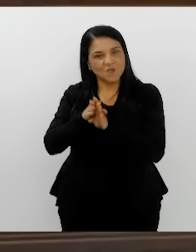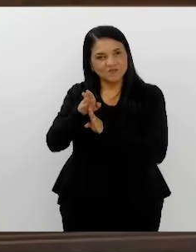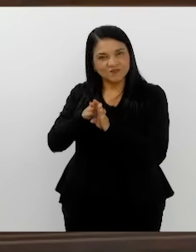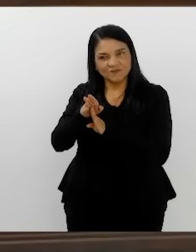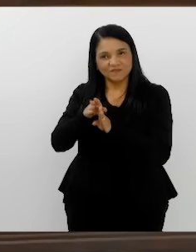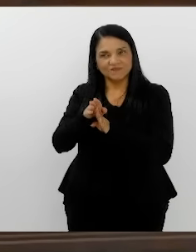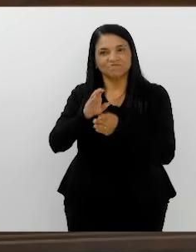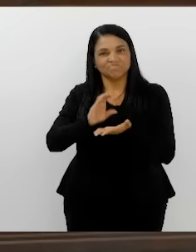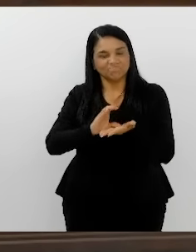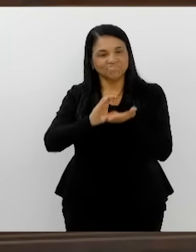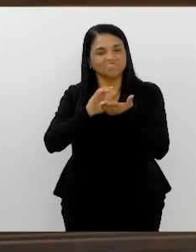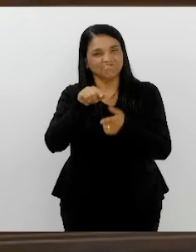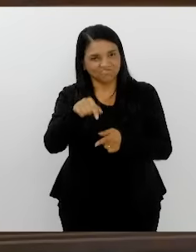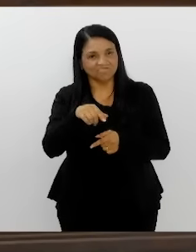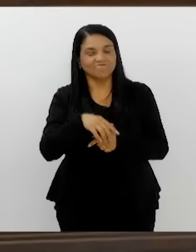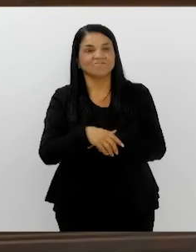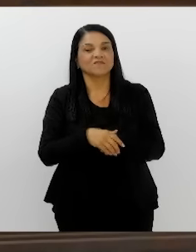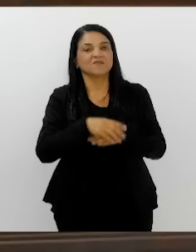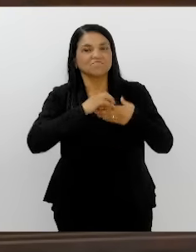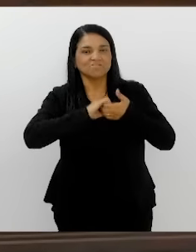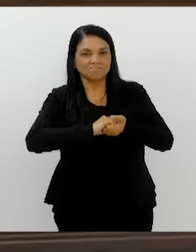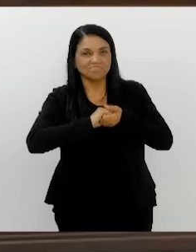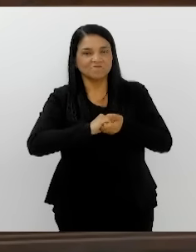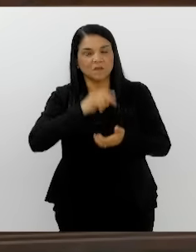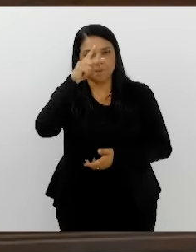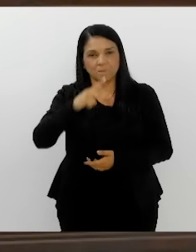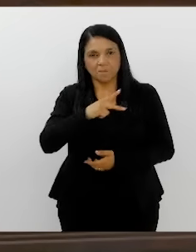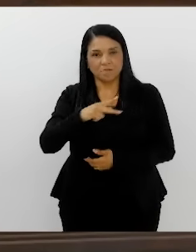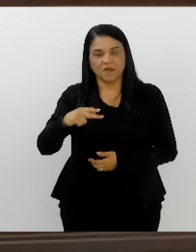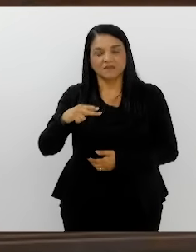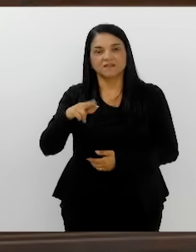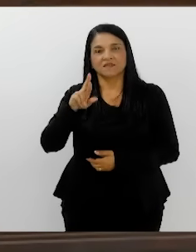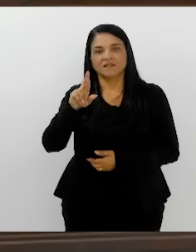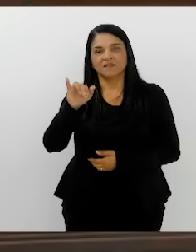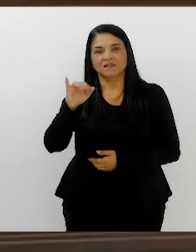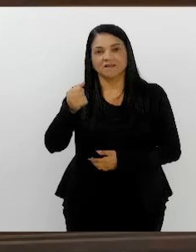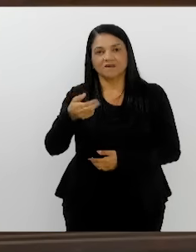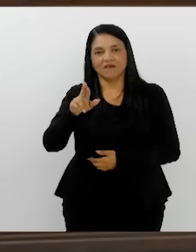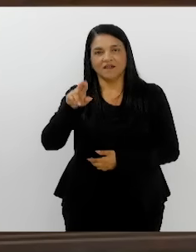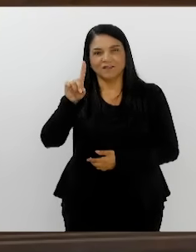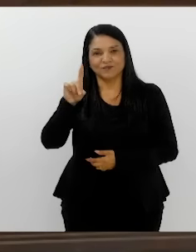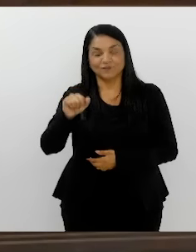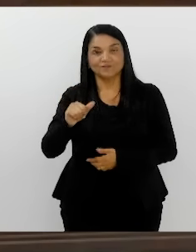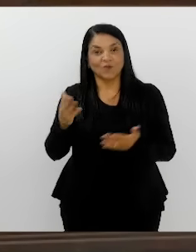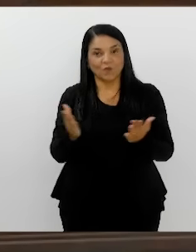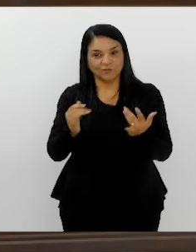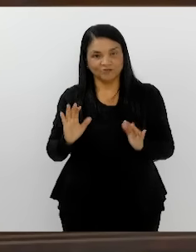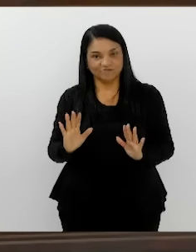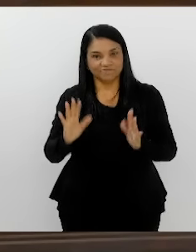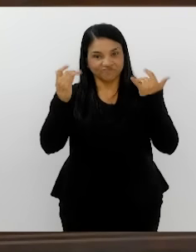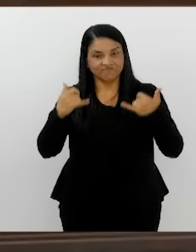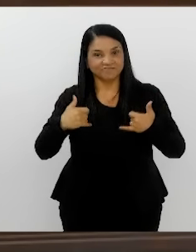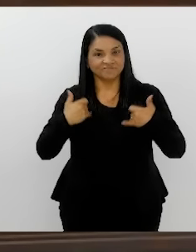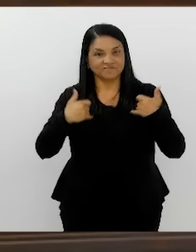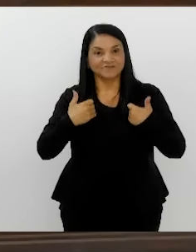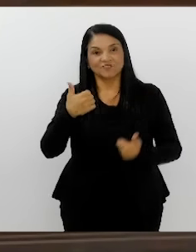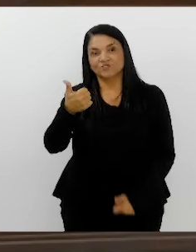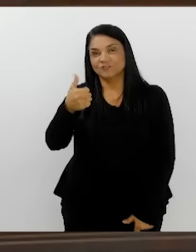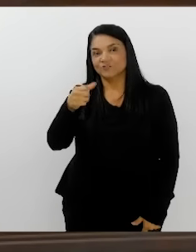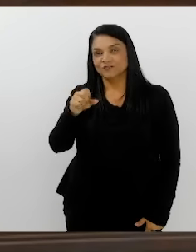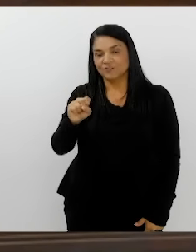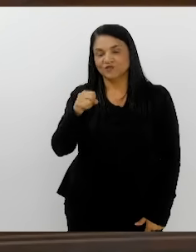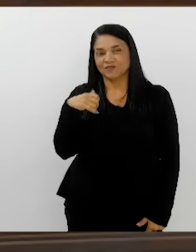Alex, não teria como deixar de cumprimentar o Padre Ricardo. Hoje é aniversário de 18 anos de Padre Ricardo Basso. Meus